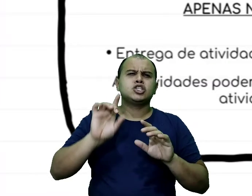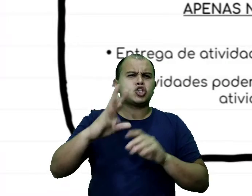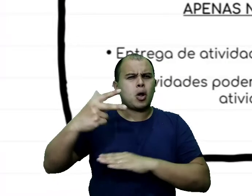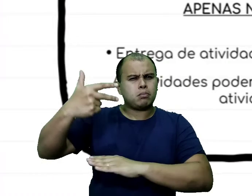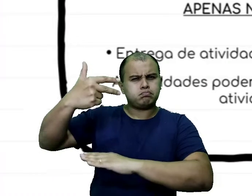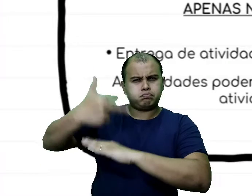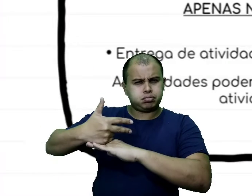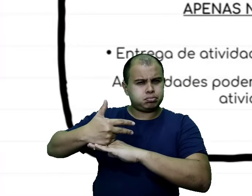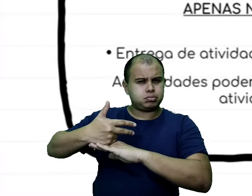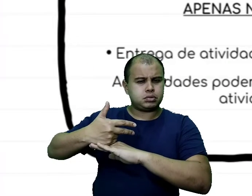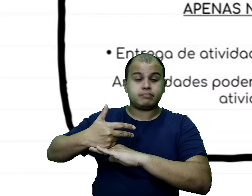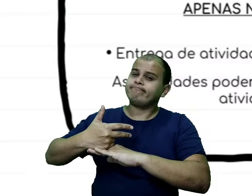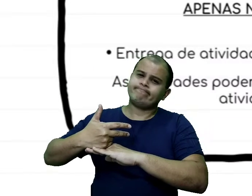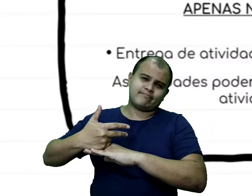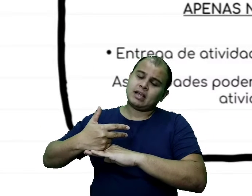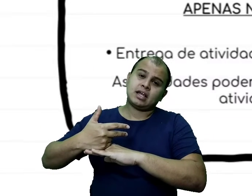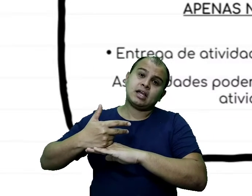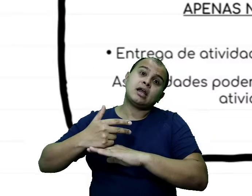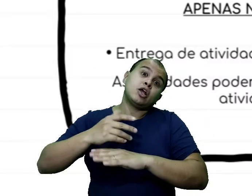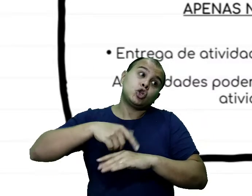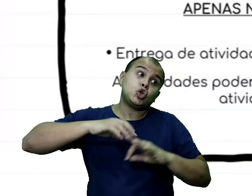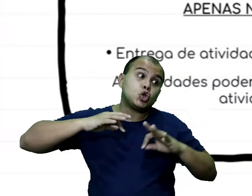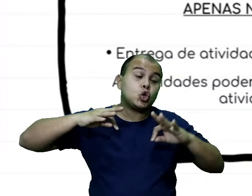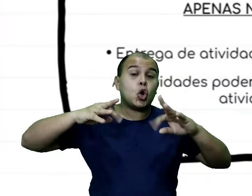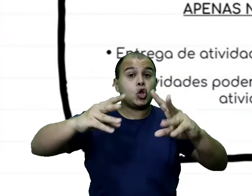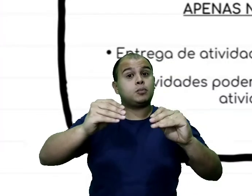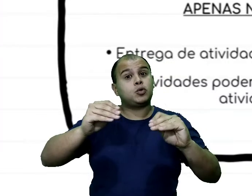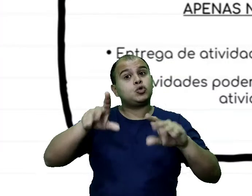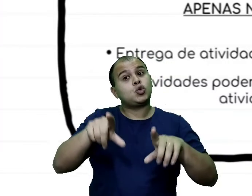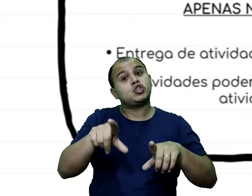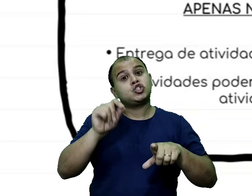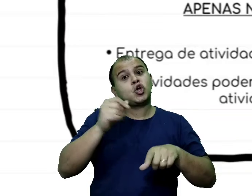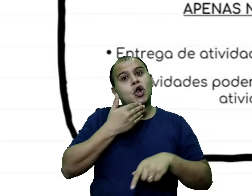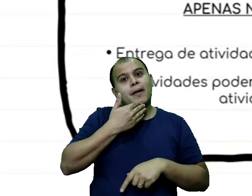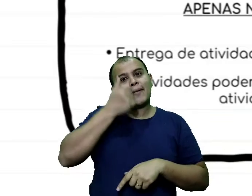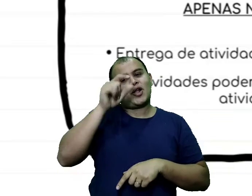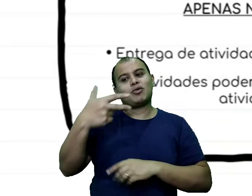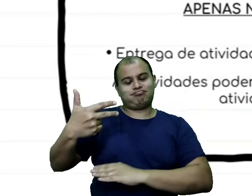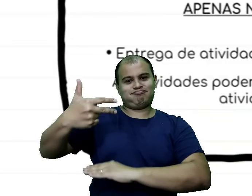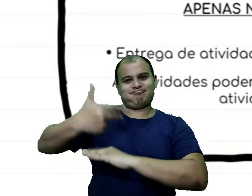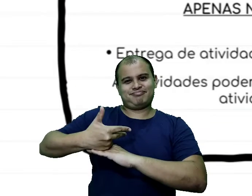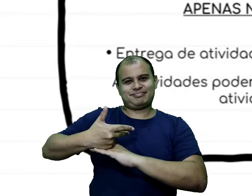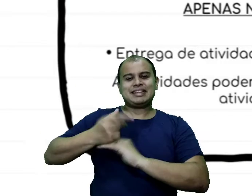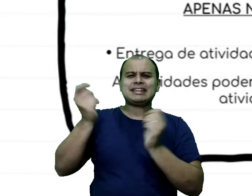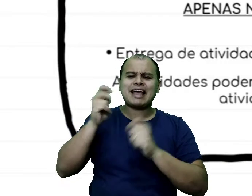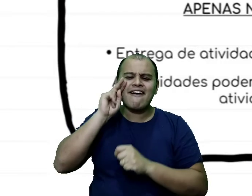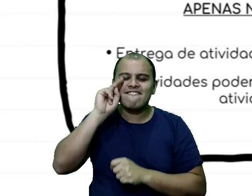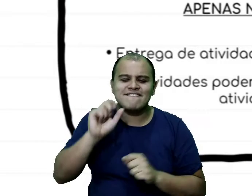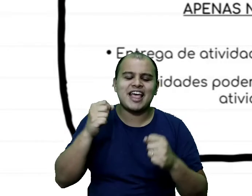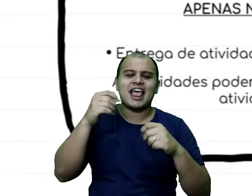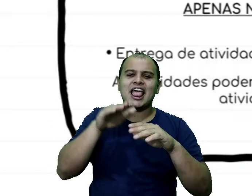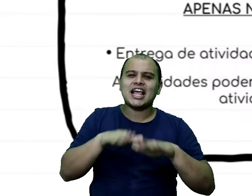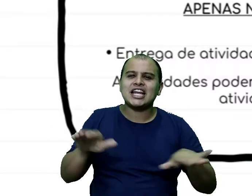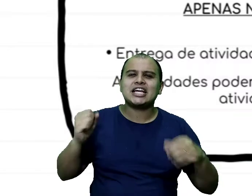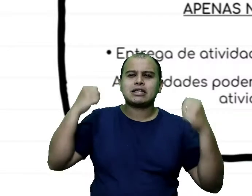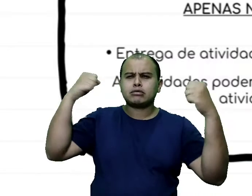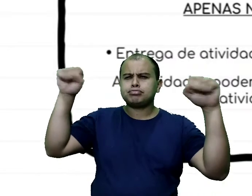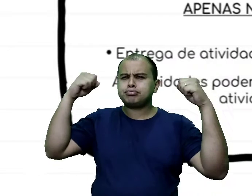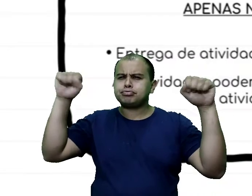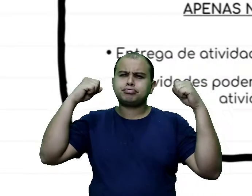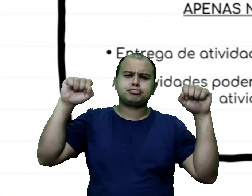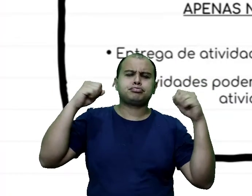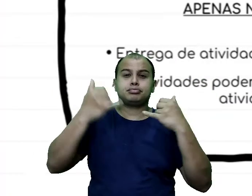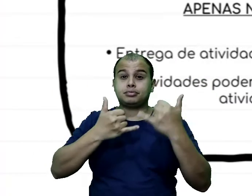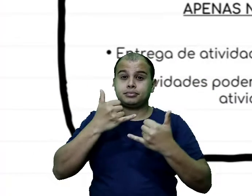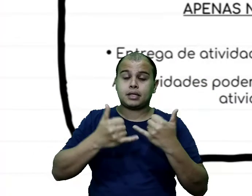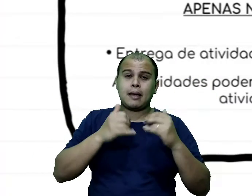registro, ele não precisa ser necessariamente um vídeo. A maioria das famílias optam e para a gente é muito legal conseguir ver a criança